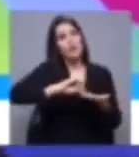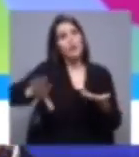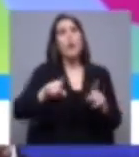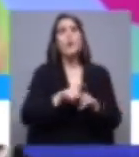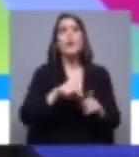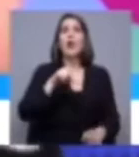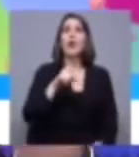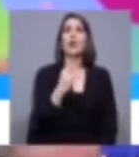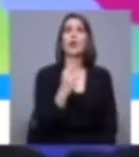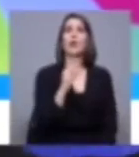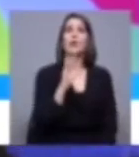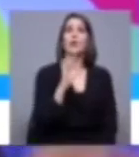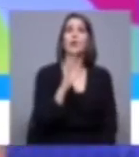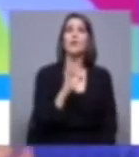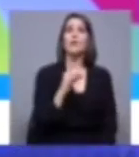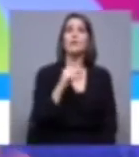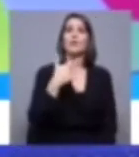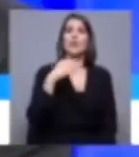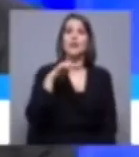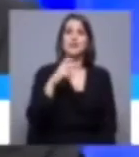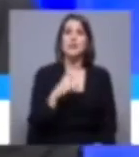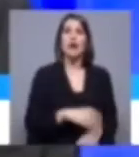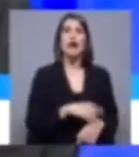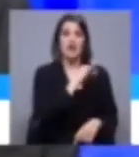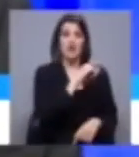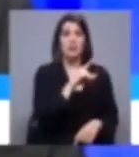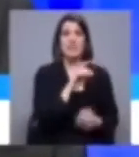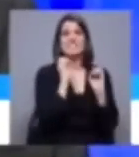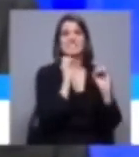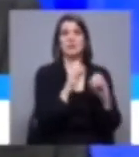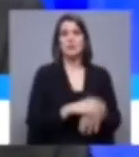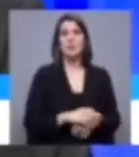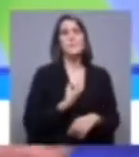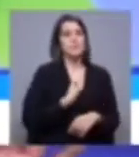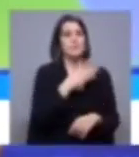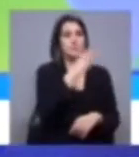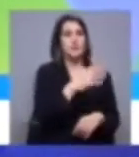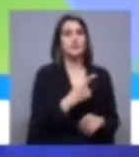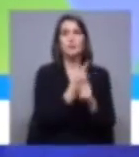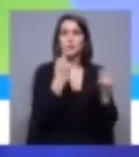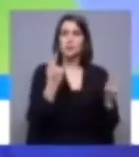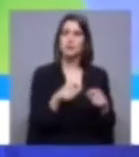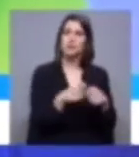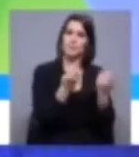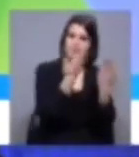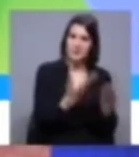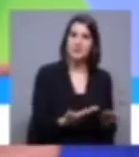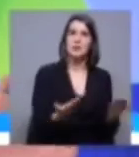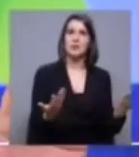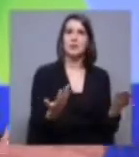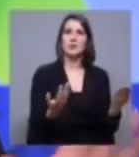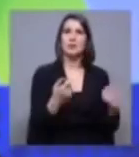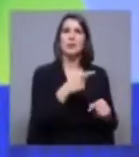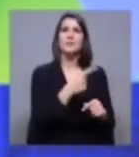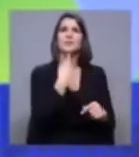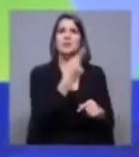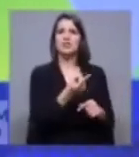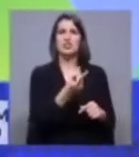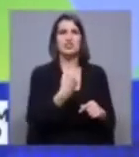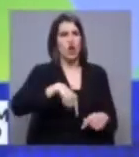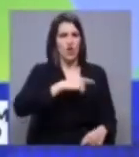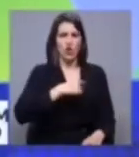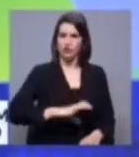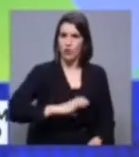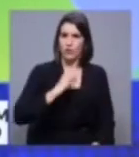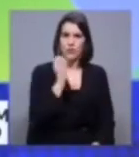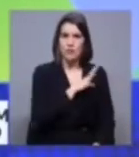fez. Iniciativa Liberal, bola e zero. Agora, eu não posso deixar de dizer aqui o seguinte, porque, quer dizer, num partido que diz que não somos